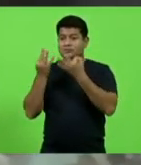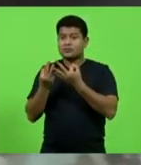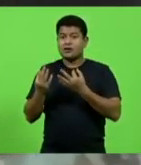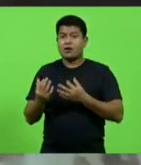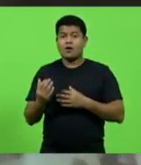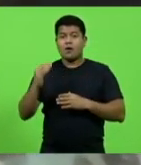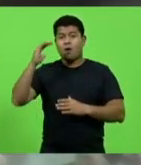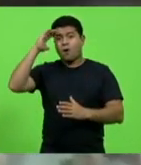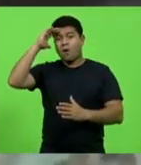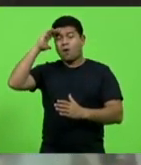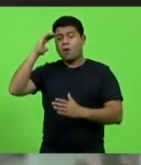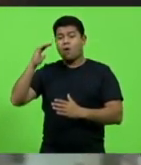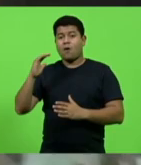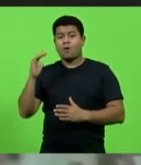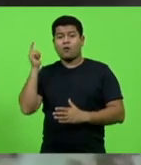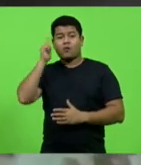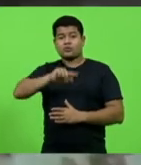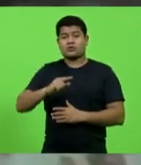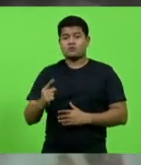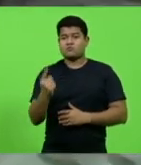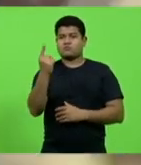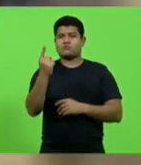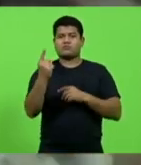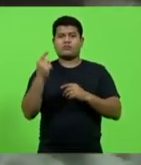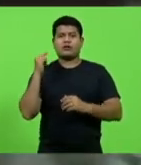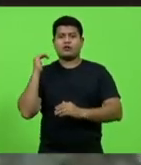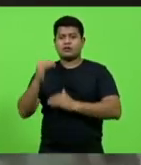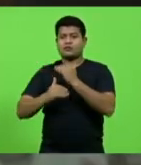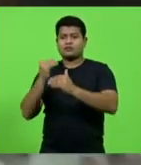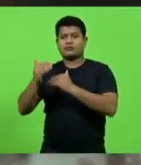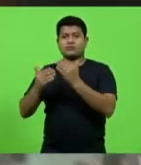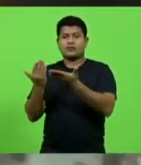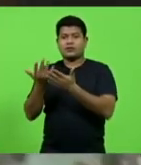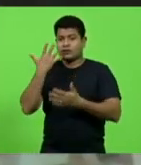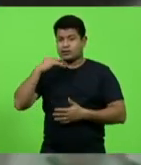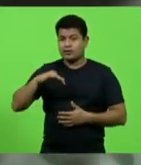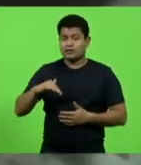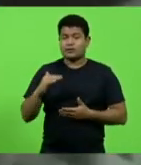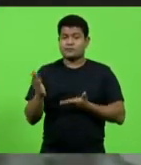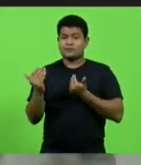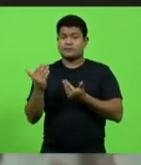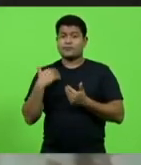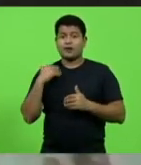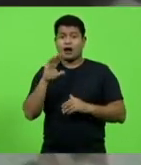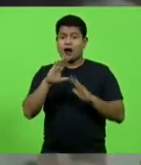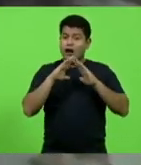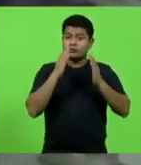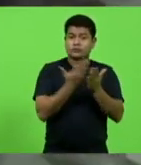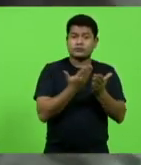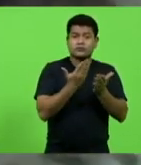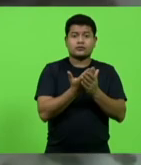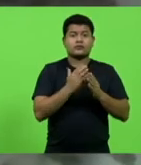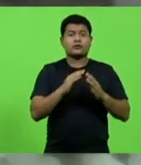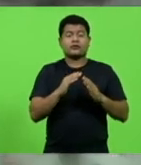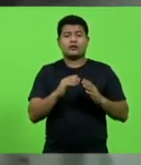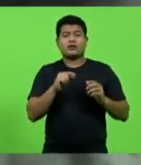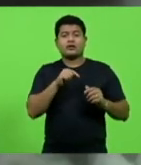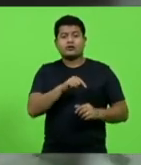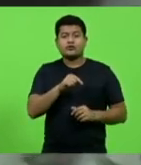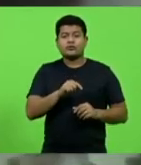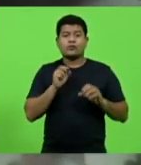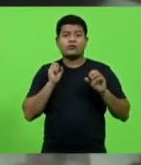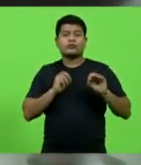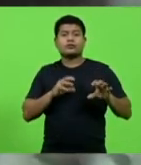da criança, do adolescente e da pessoa. A educação na escola cumpre outra finalidade